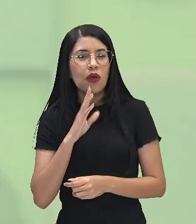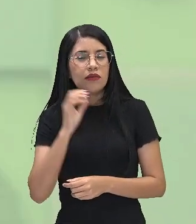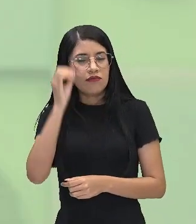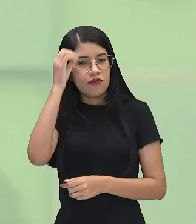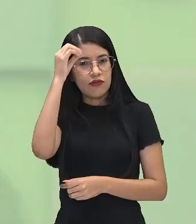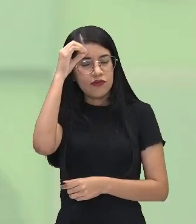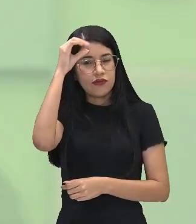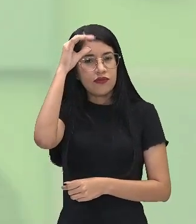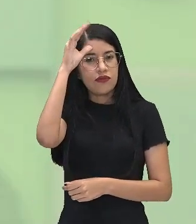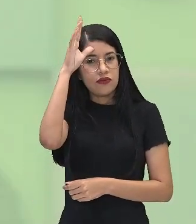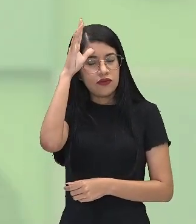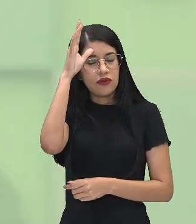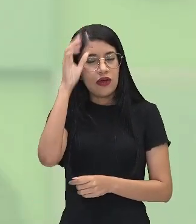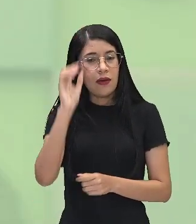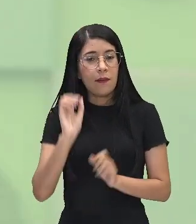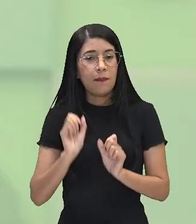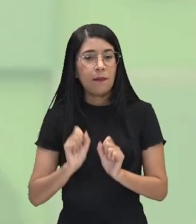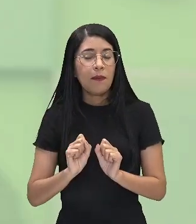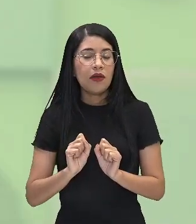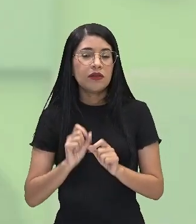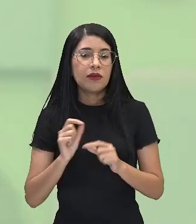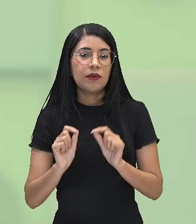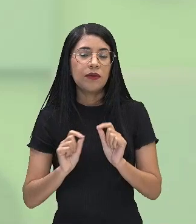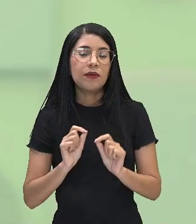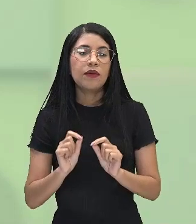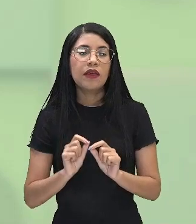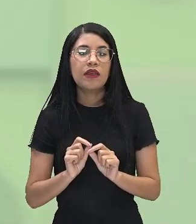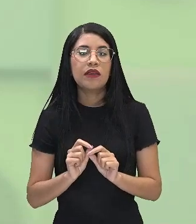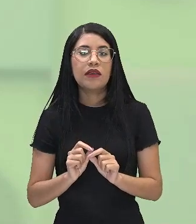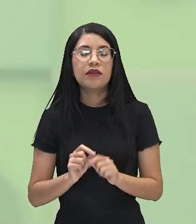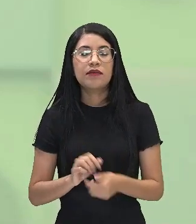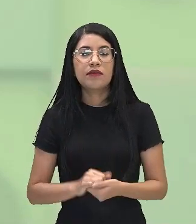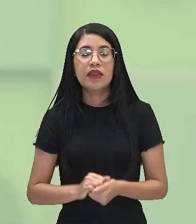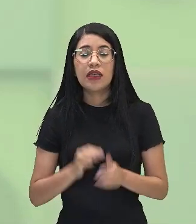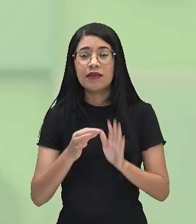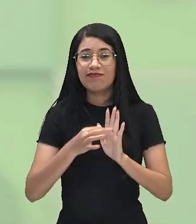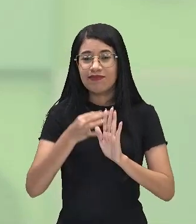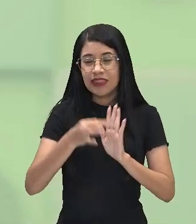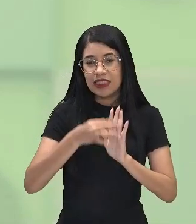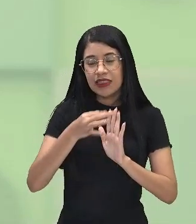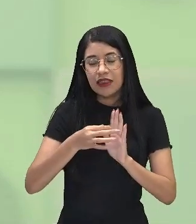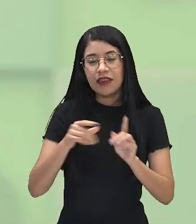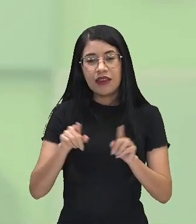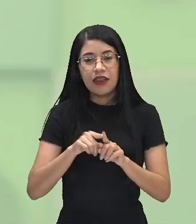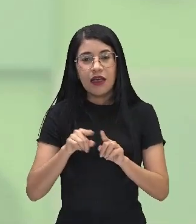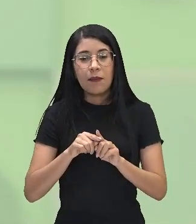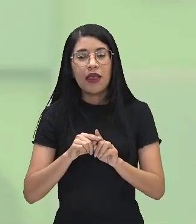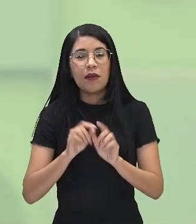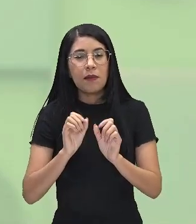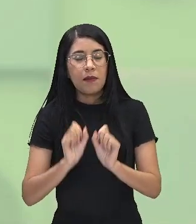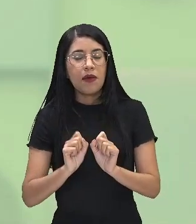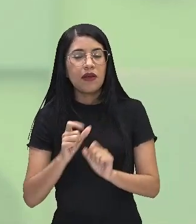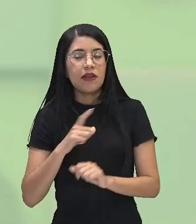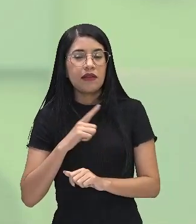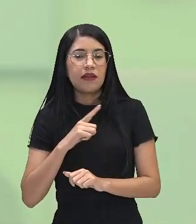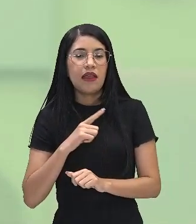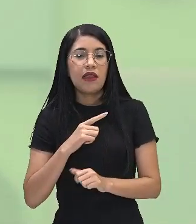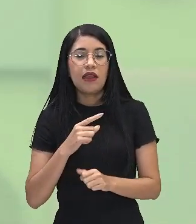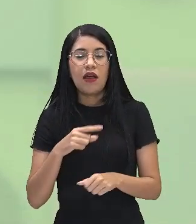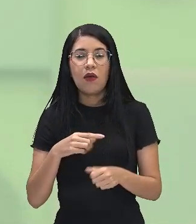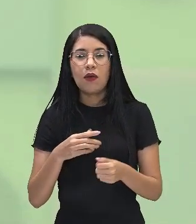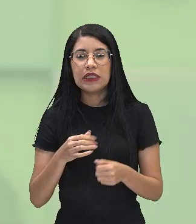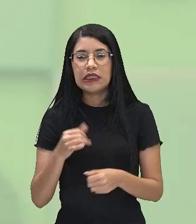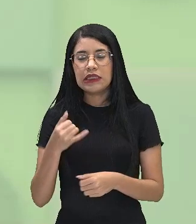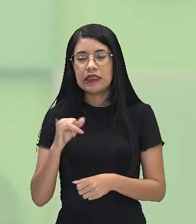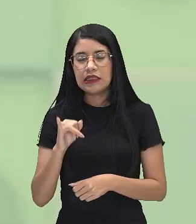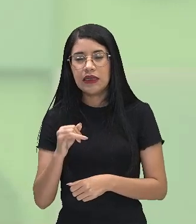conhecimento para que a gente tenha também, sejamos críticos e tenhamos argumentos na hora em que